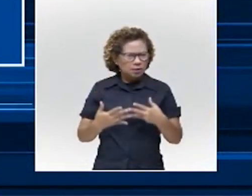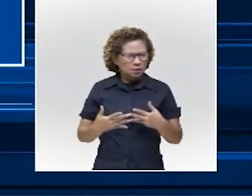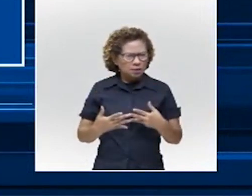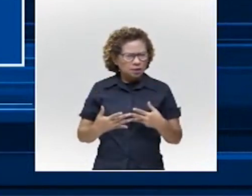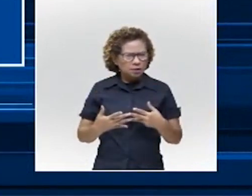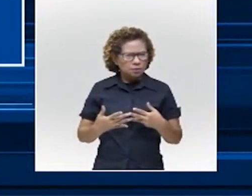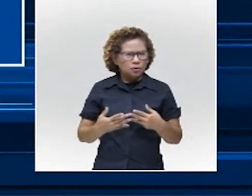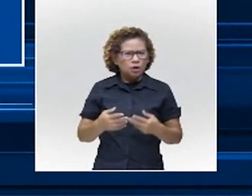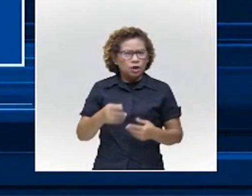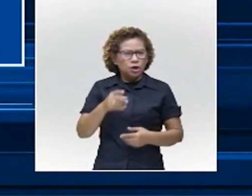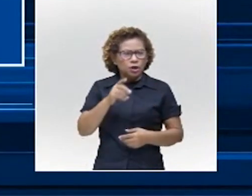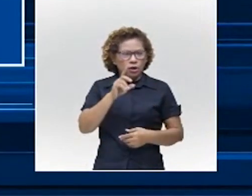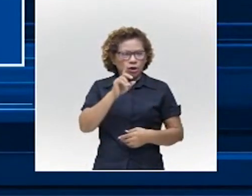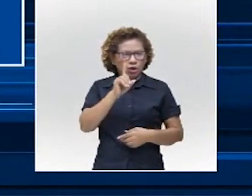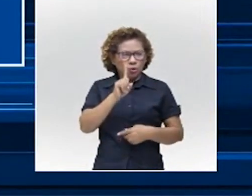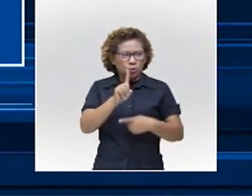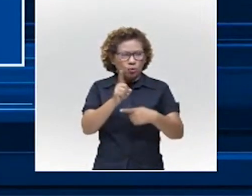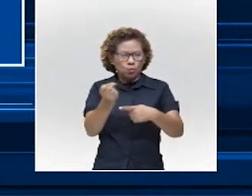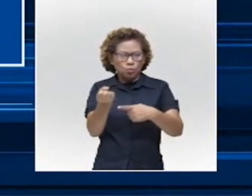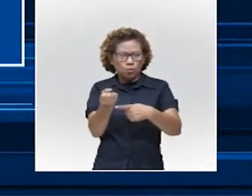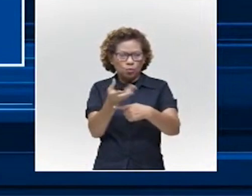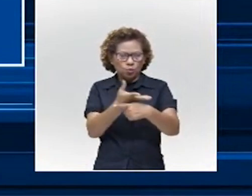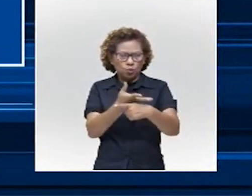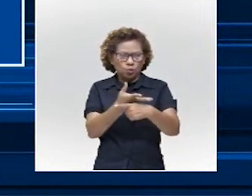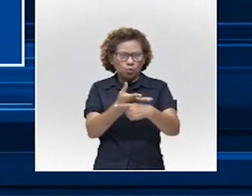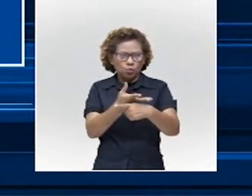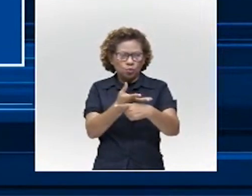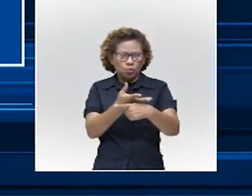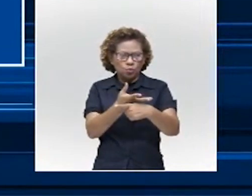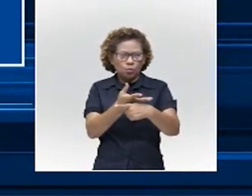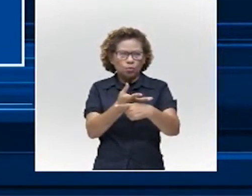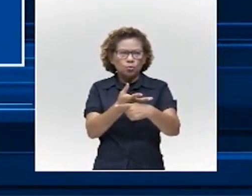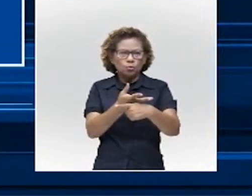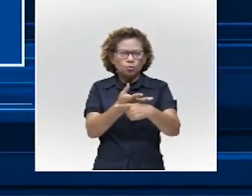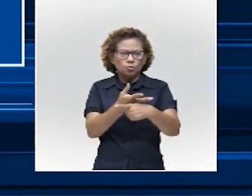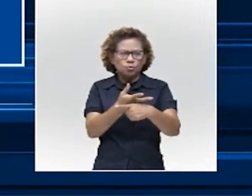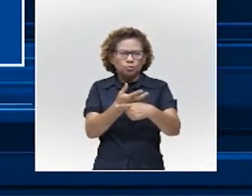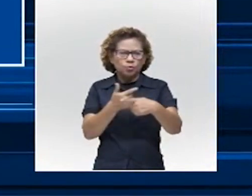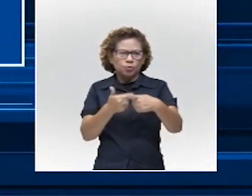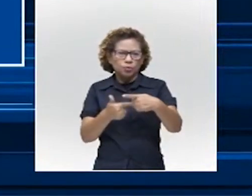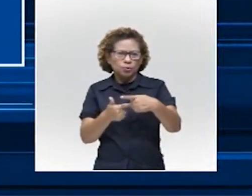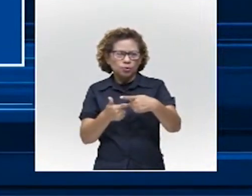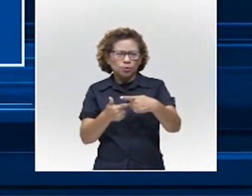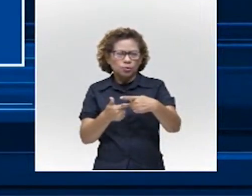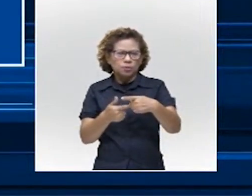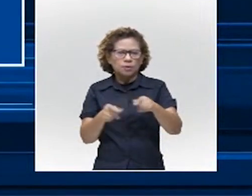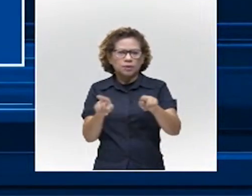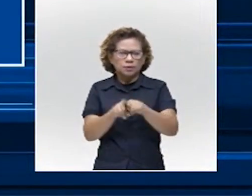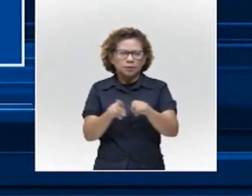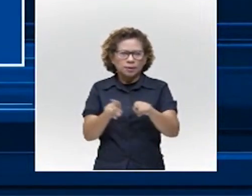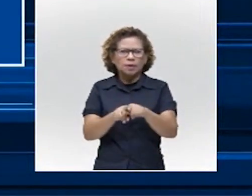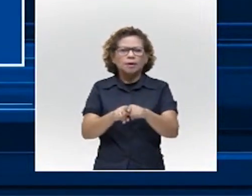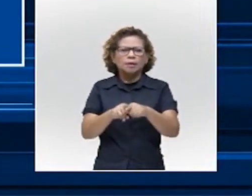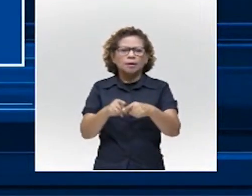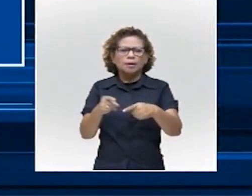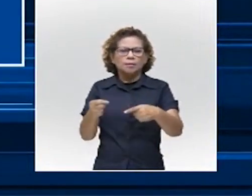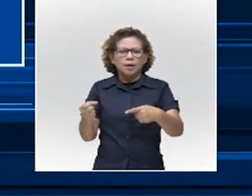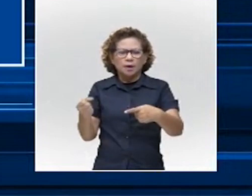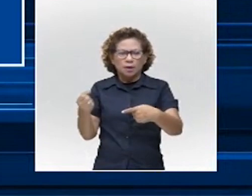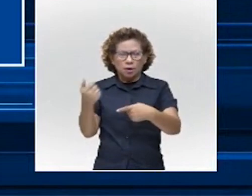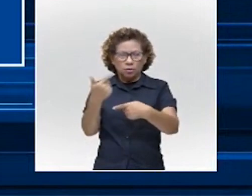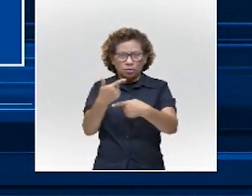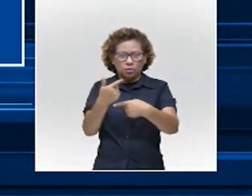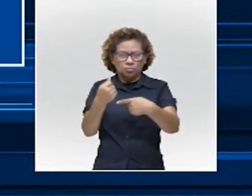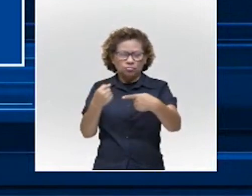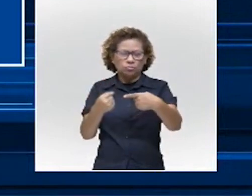1/2 é equivalente a 2/4, que por sua vez é equivalente a 4/8. Né?